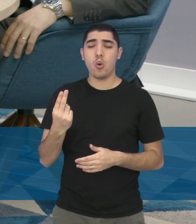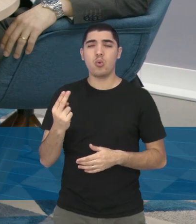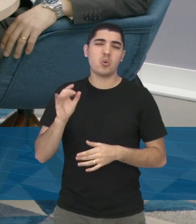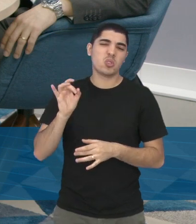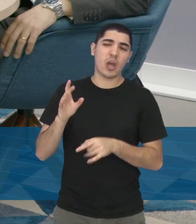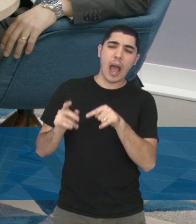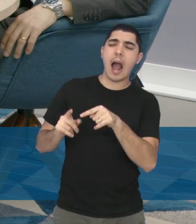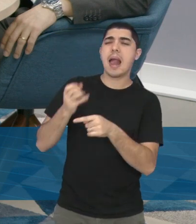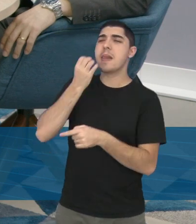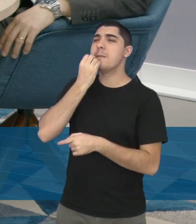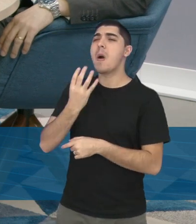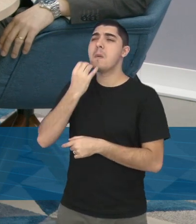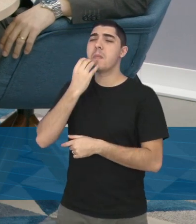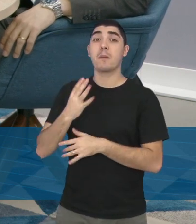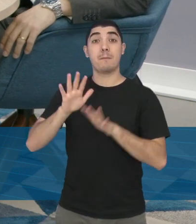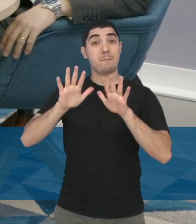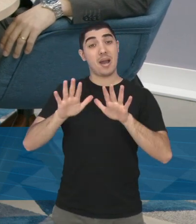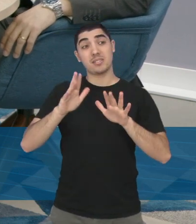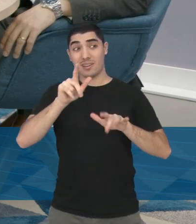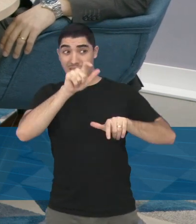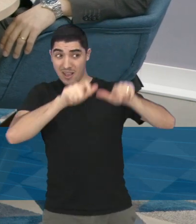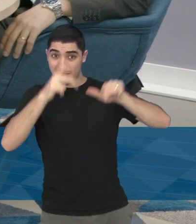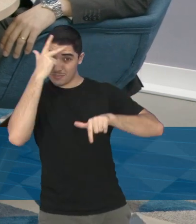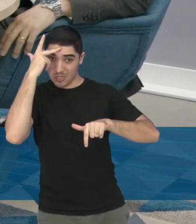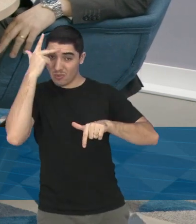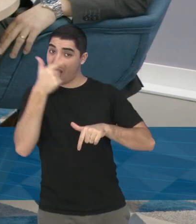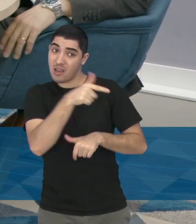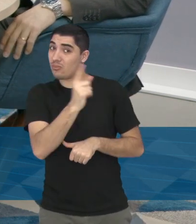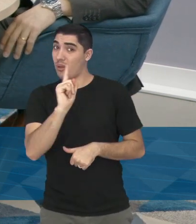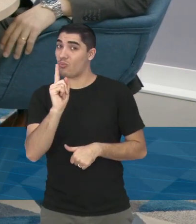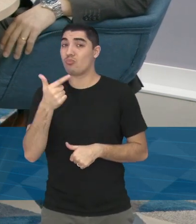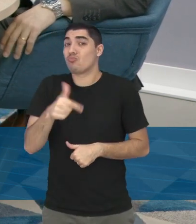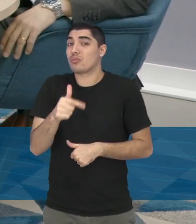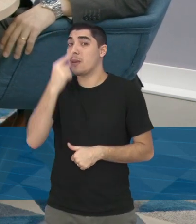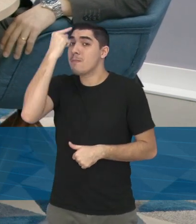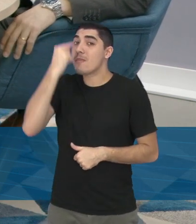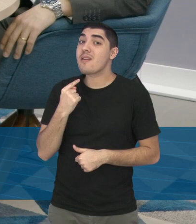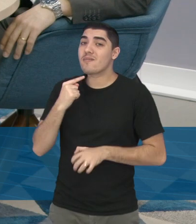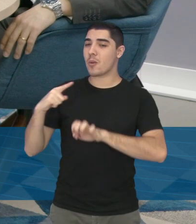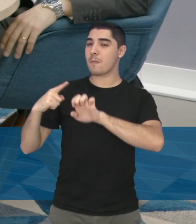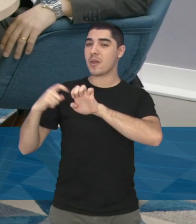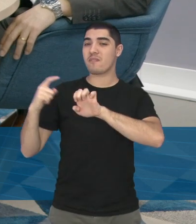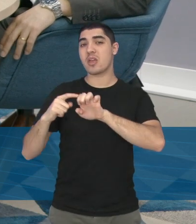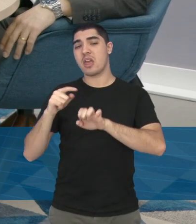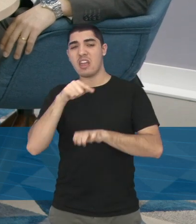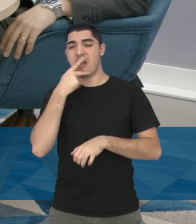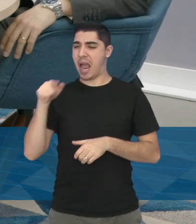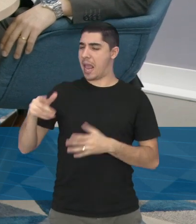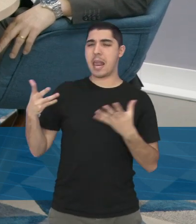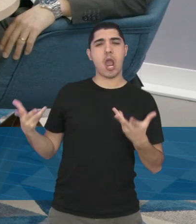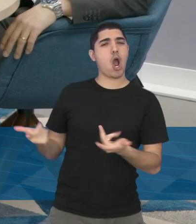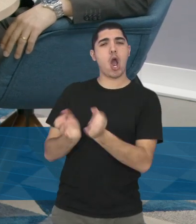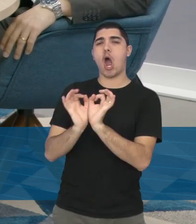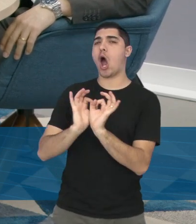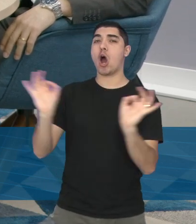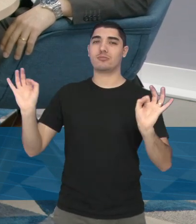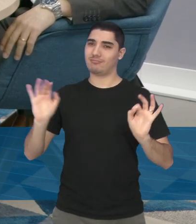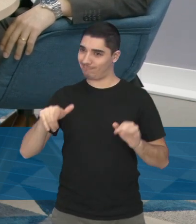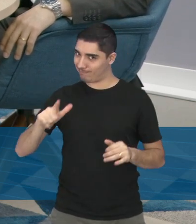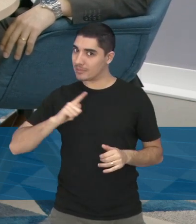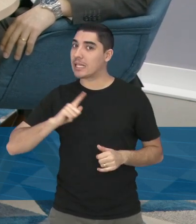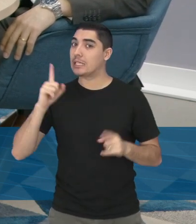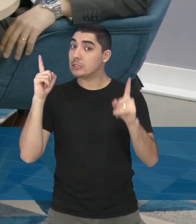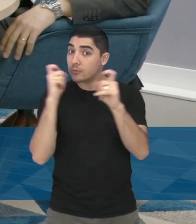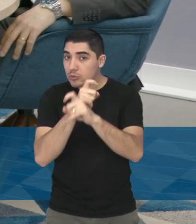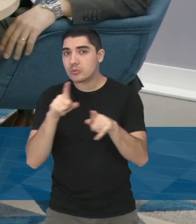ele acaba romantizando, né? Porque nem todo mundo tem esse perfil empreendedor, tem os problemas, né? Não é as mil maravilhas, uhum, com certeza, né, também. Como